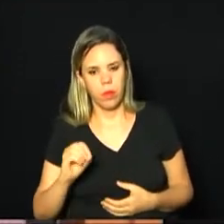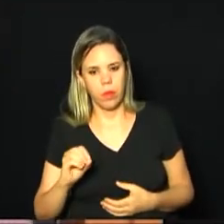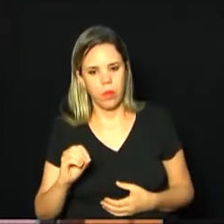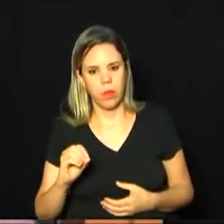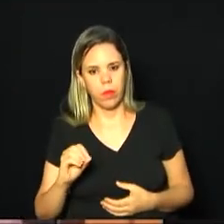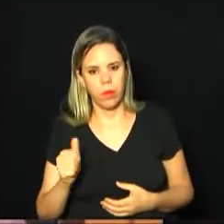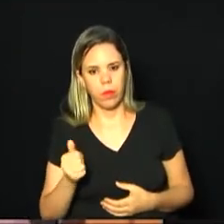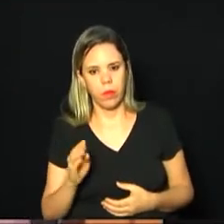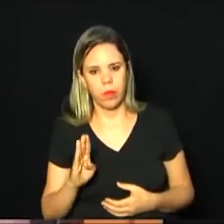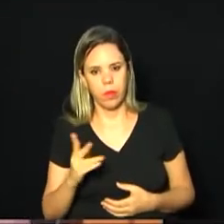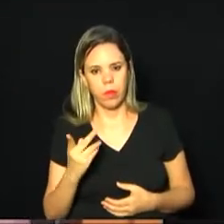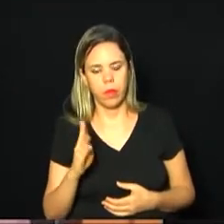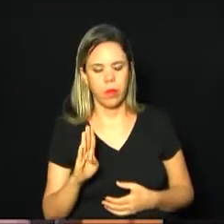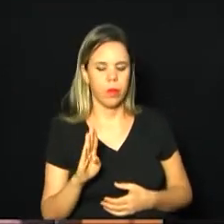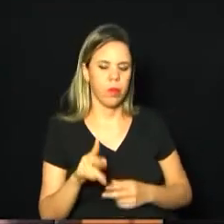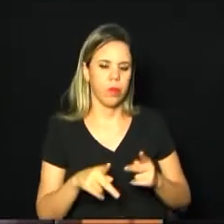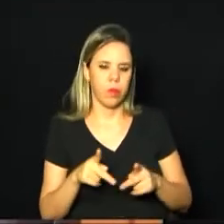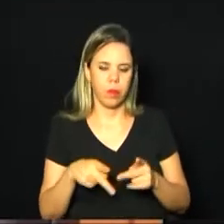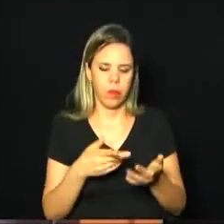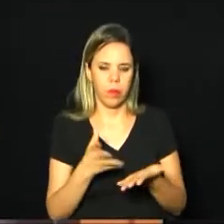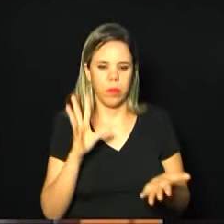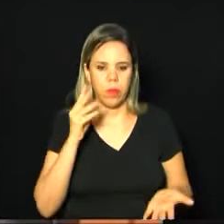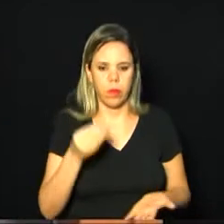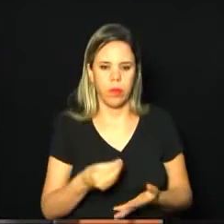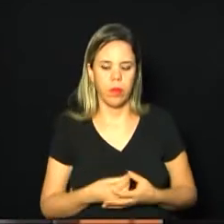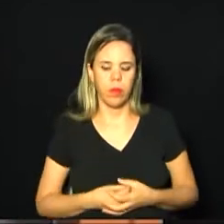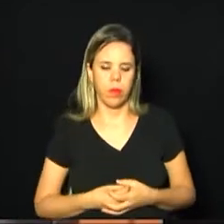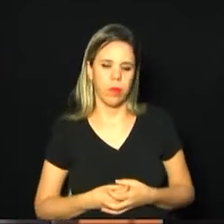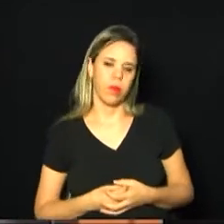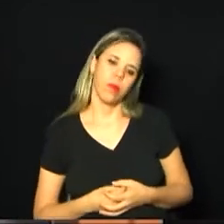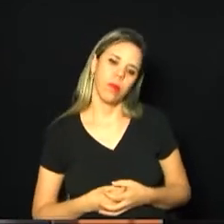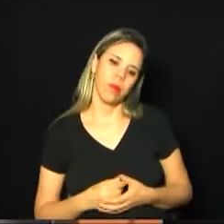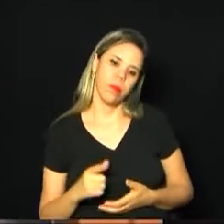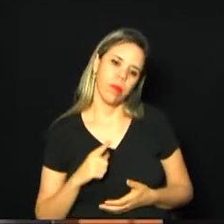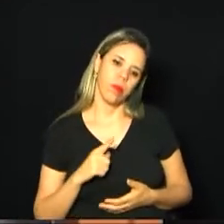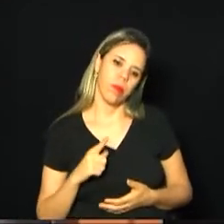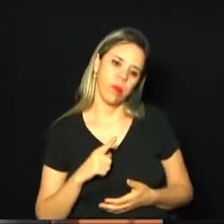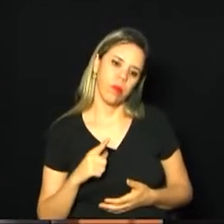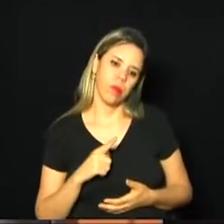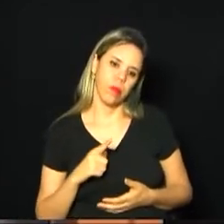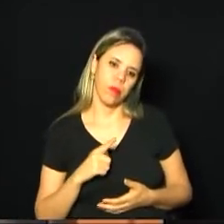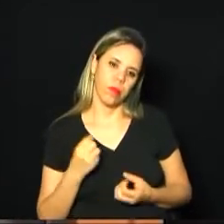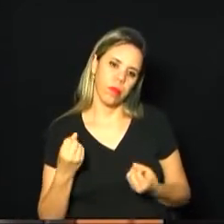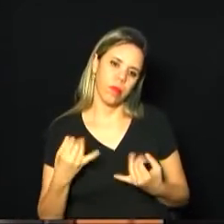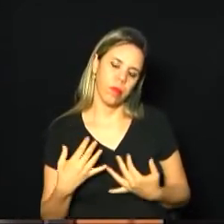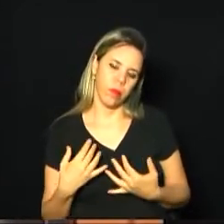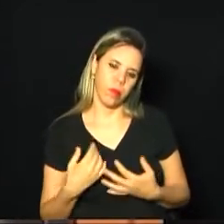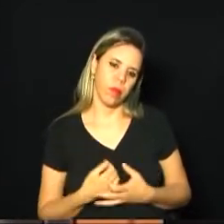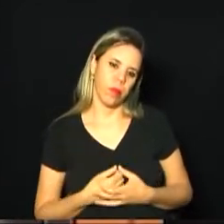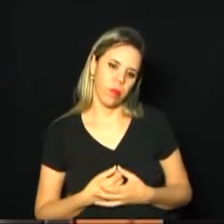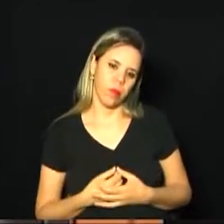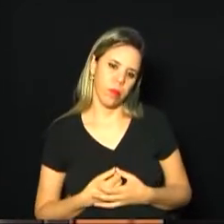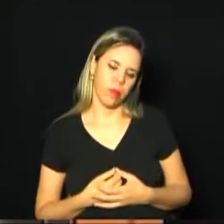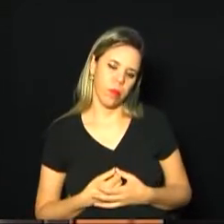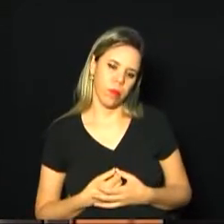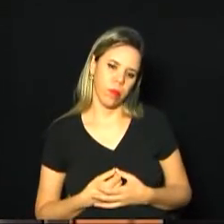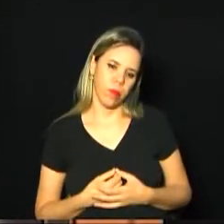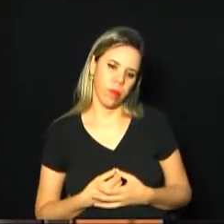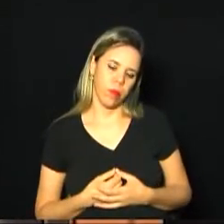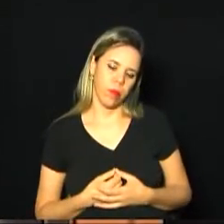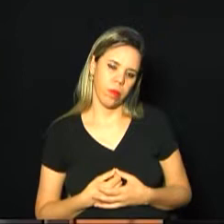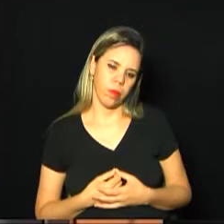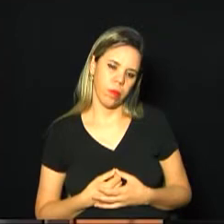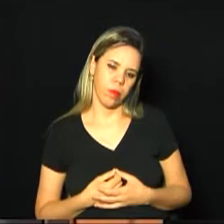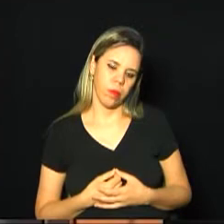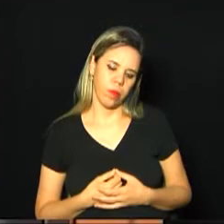então para a compreensão da população é fundamental que a Joice esse esclarecimento é é uma